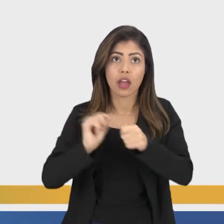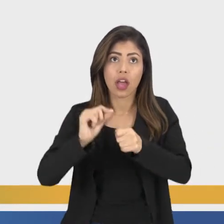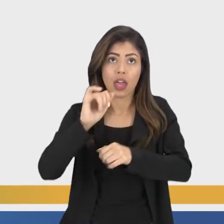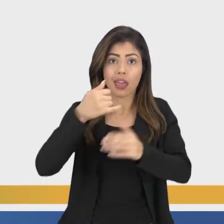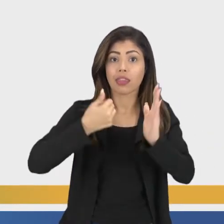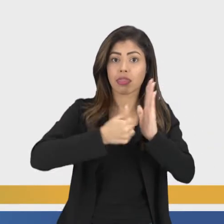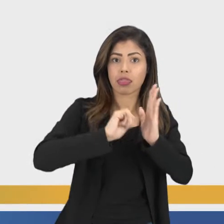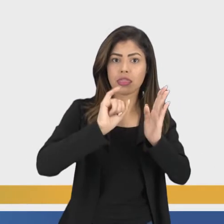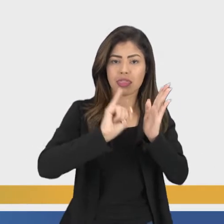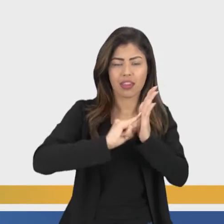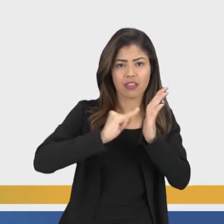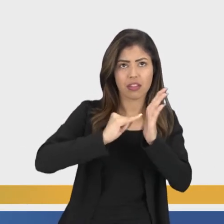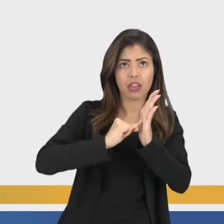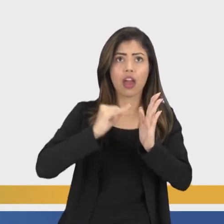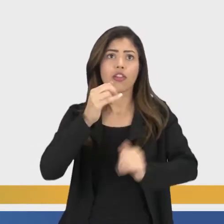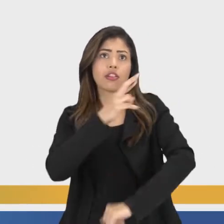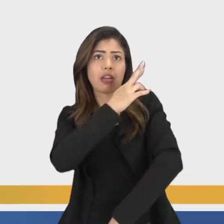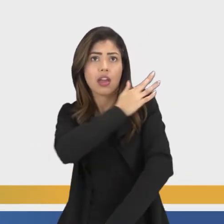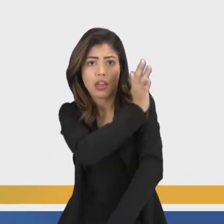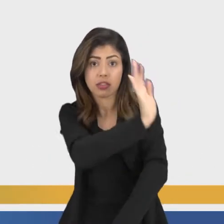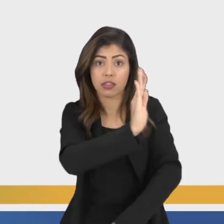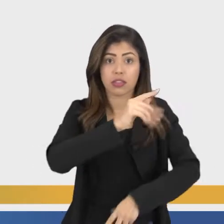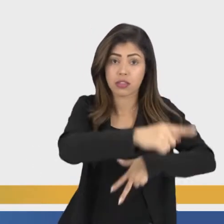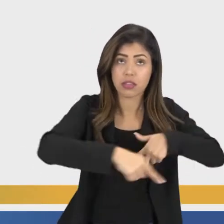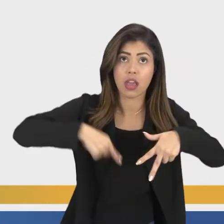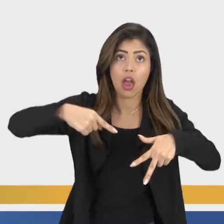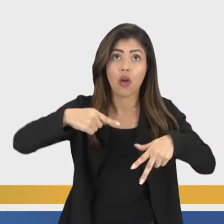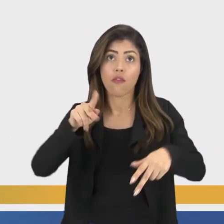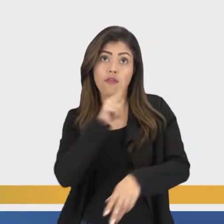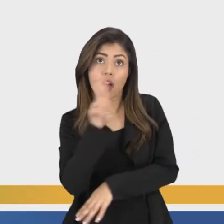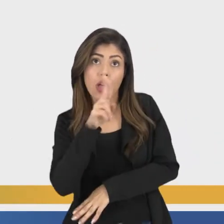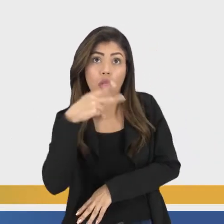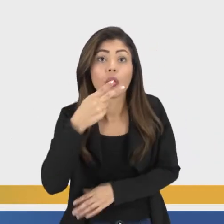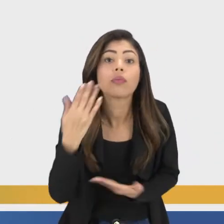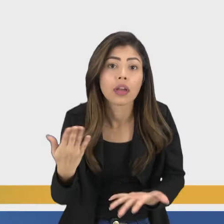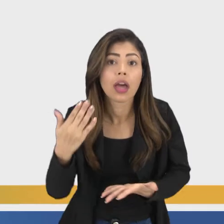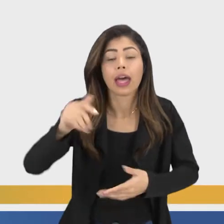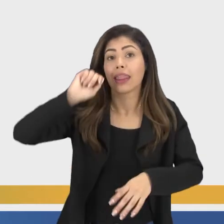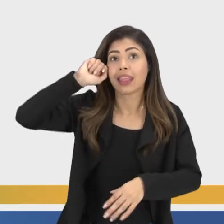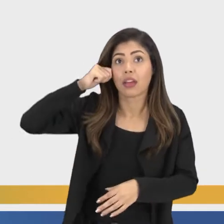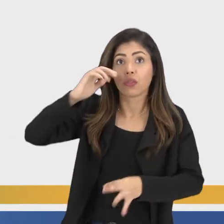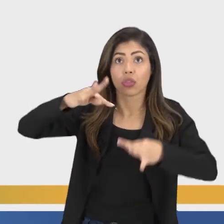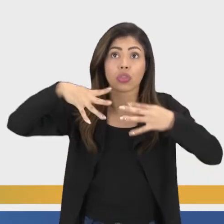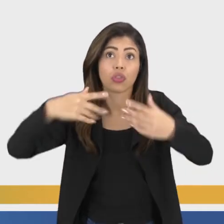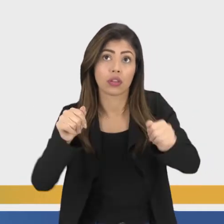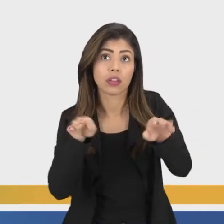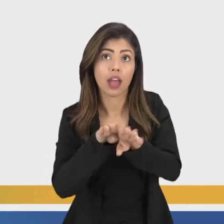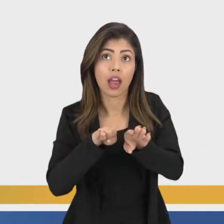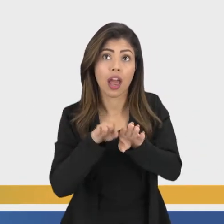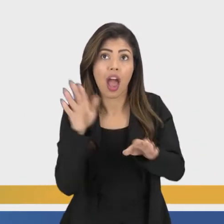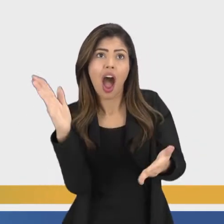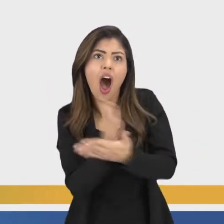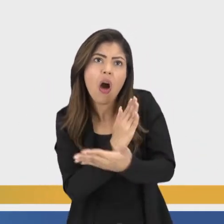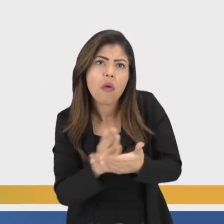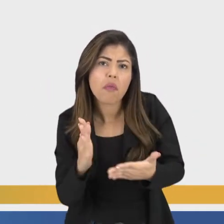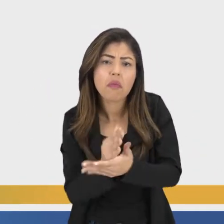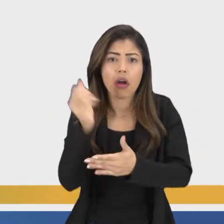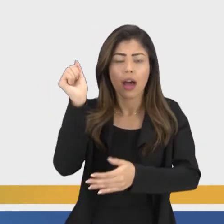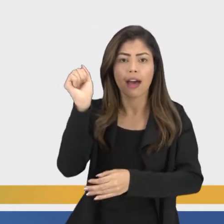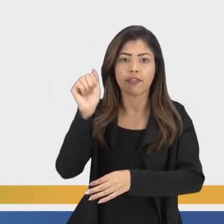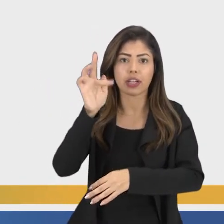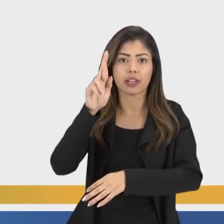de identidade racial, chamando de negros todos aqueles com alguma